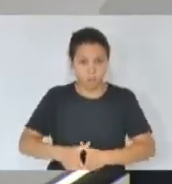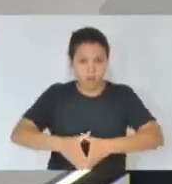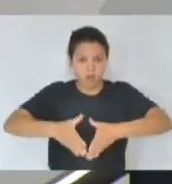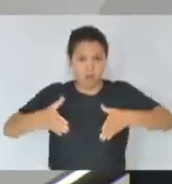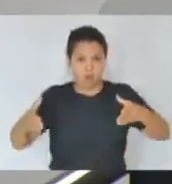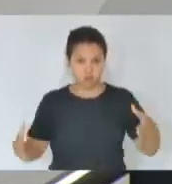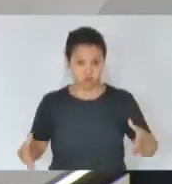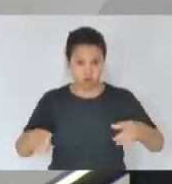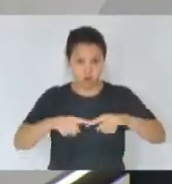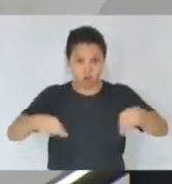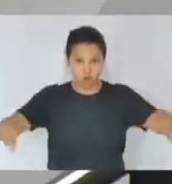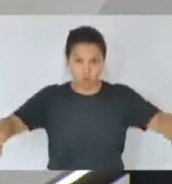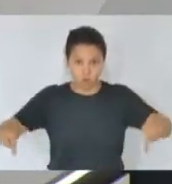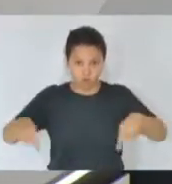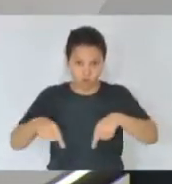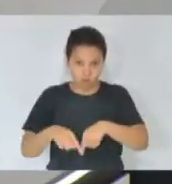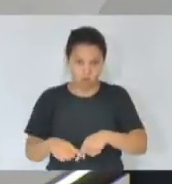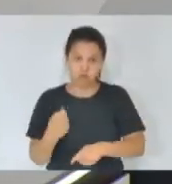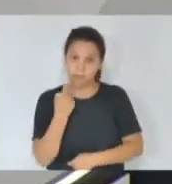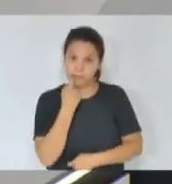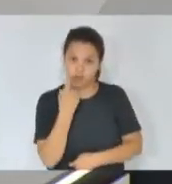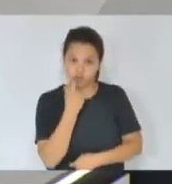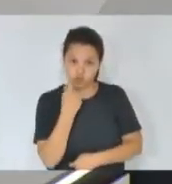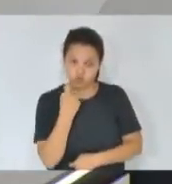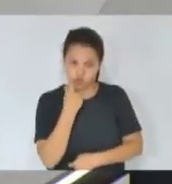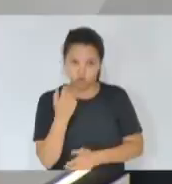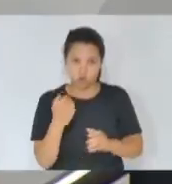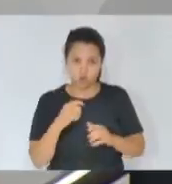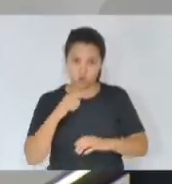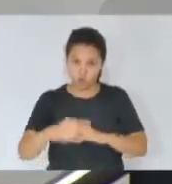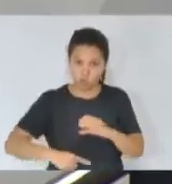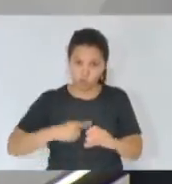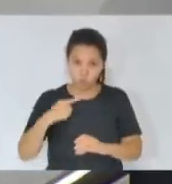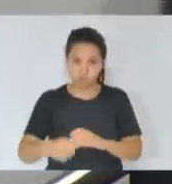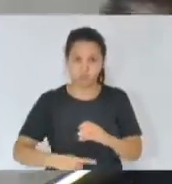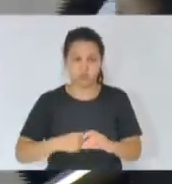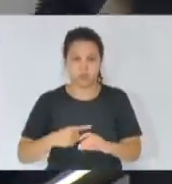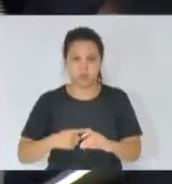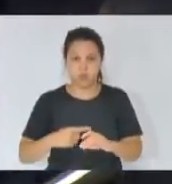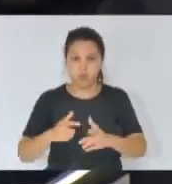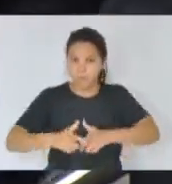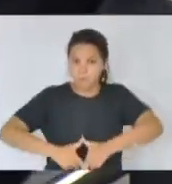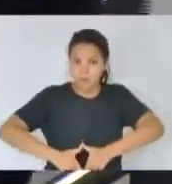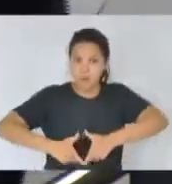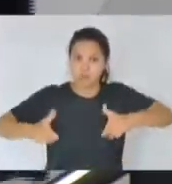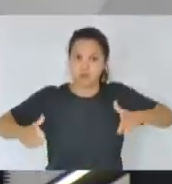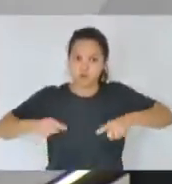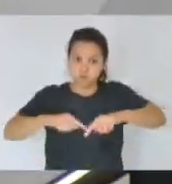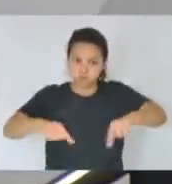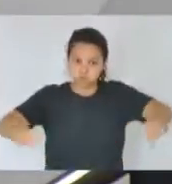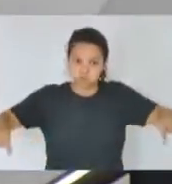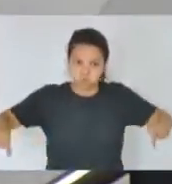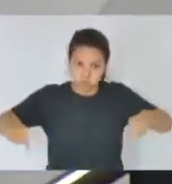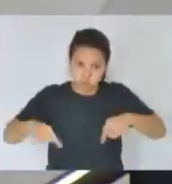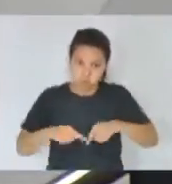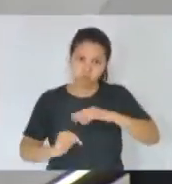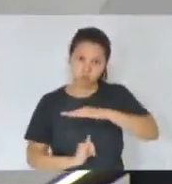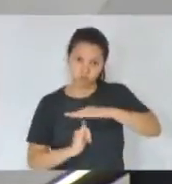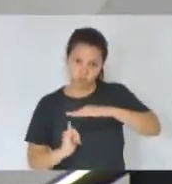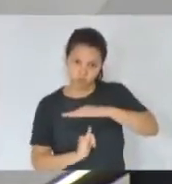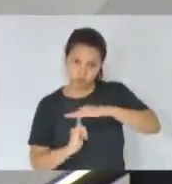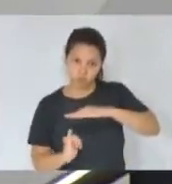de pescados do mundo. Eu falei o maior complexo industrial de pescados